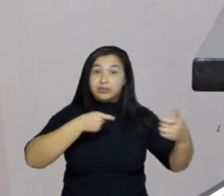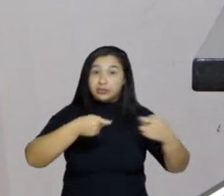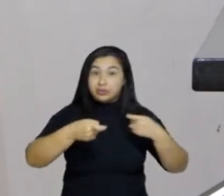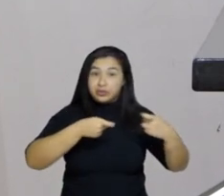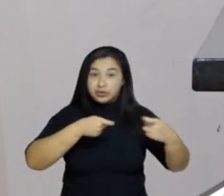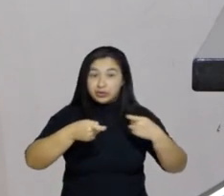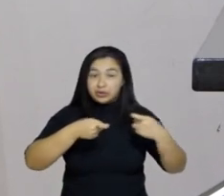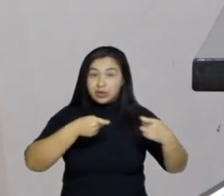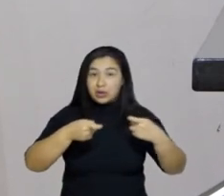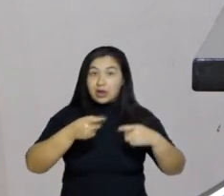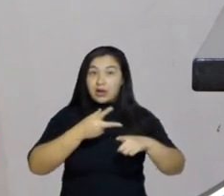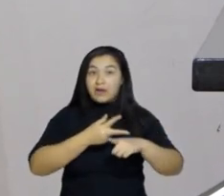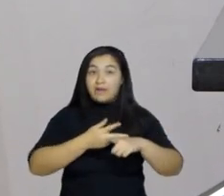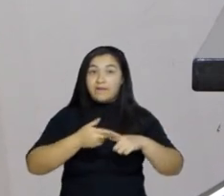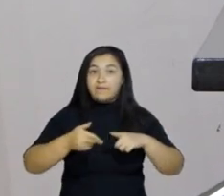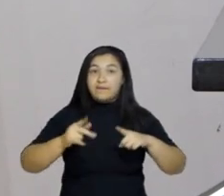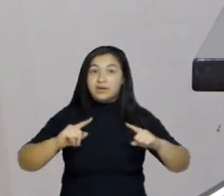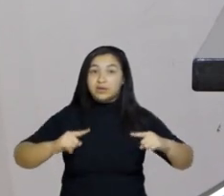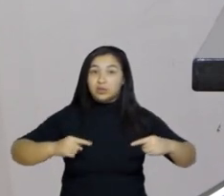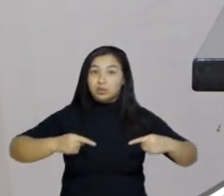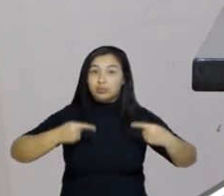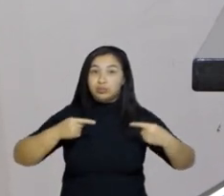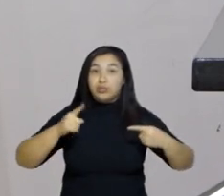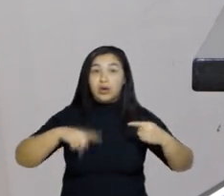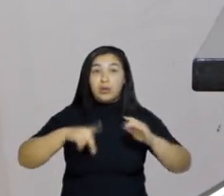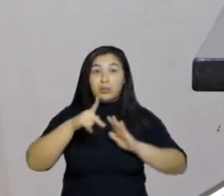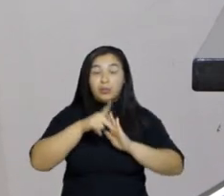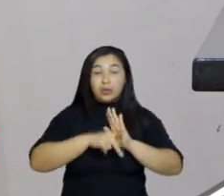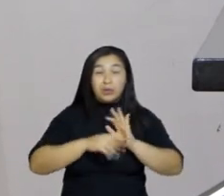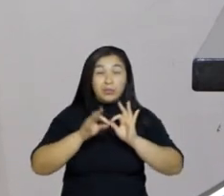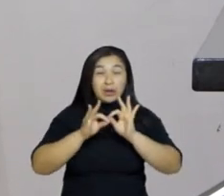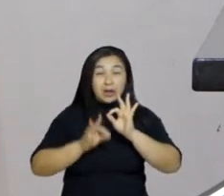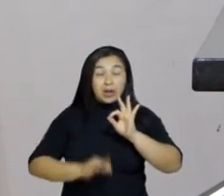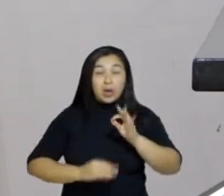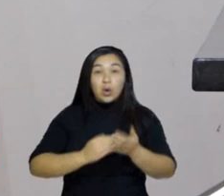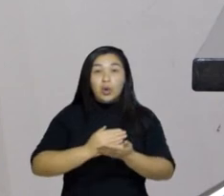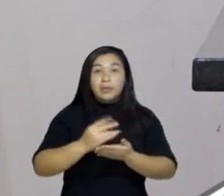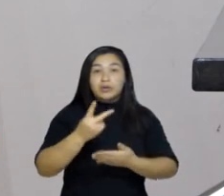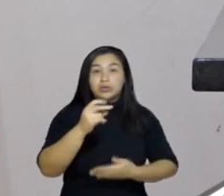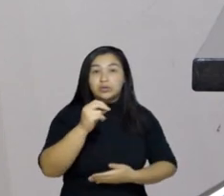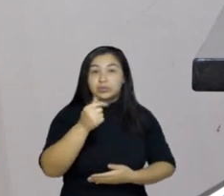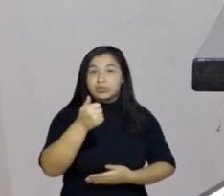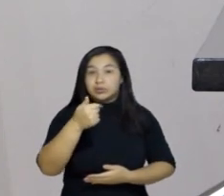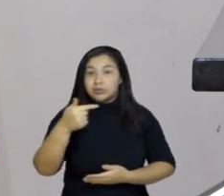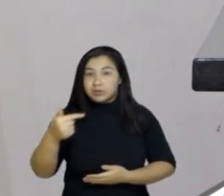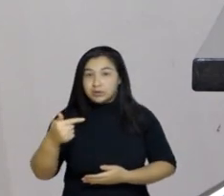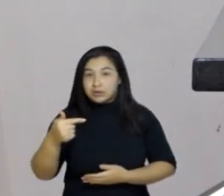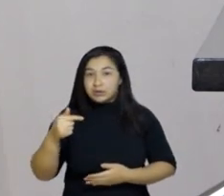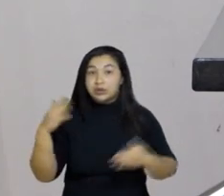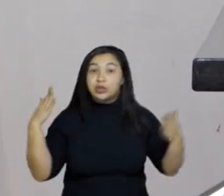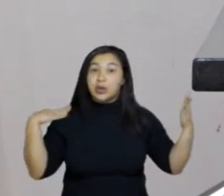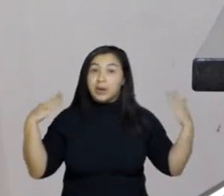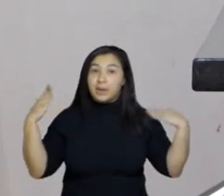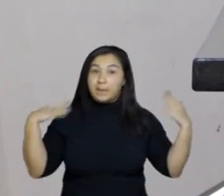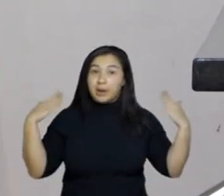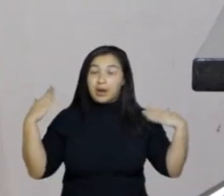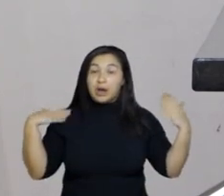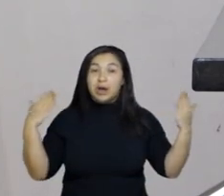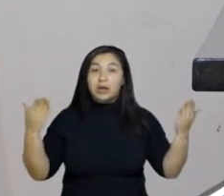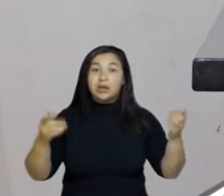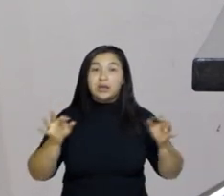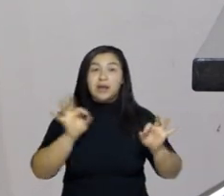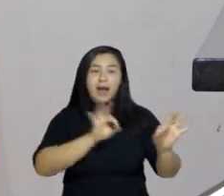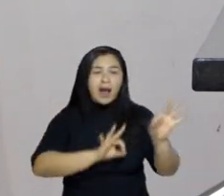ganhar uma concorrência, esse é um programa longo, desde 2017, a Marinha ela modela